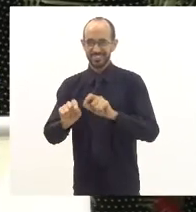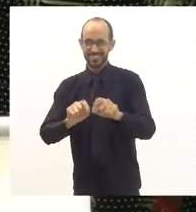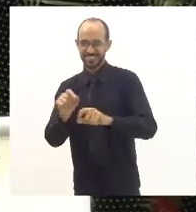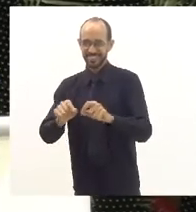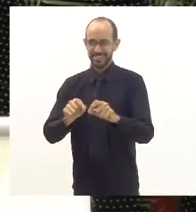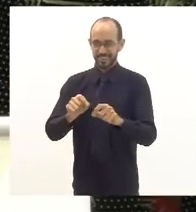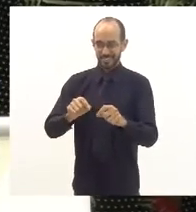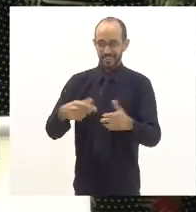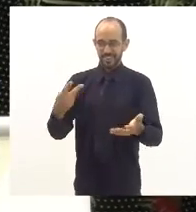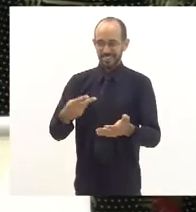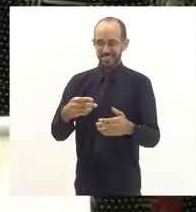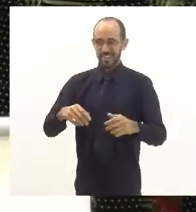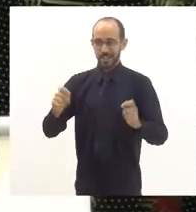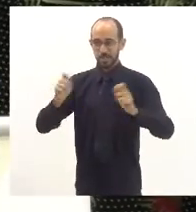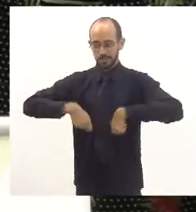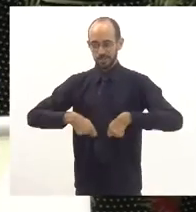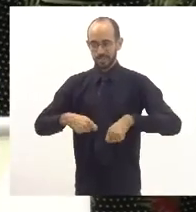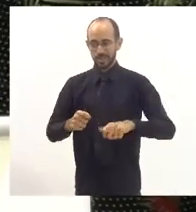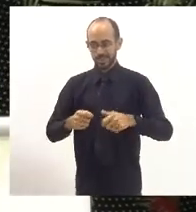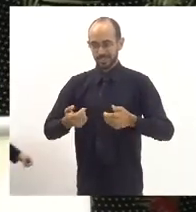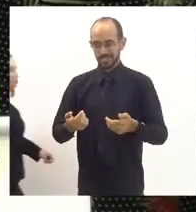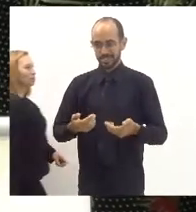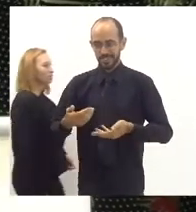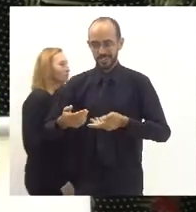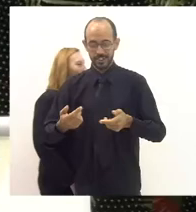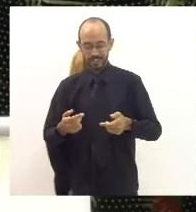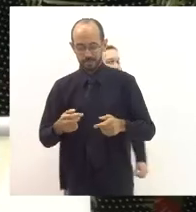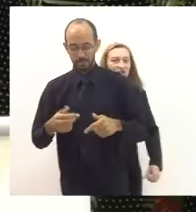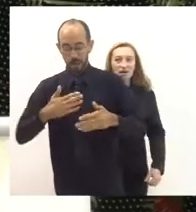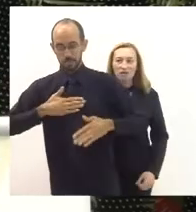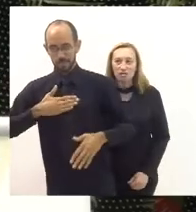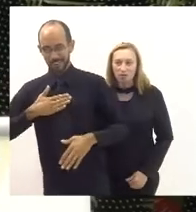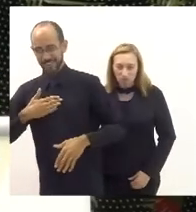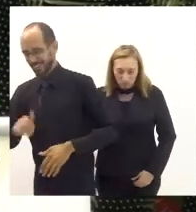essa potencialidade da violência que o Ceará tem, para mim foi